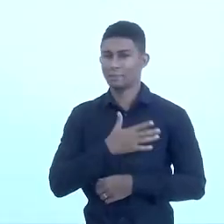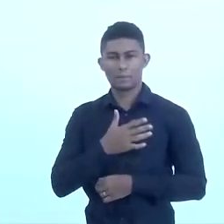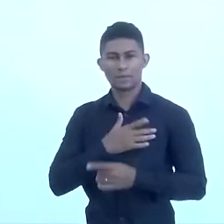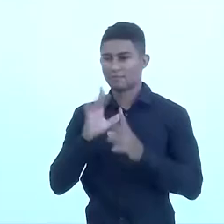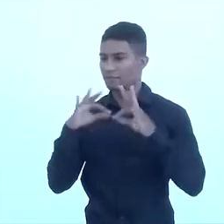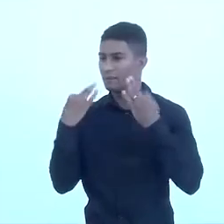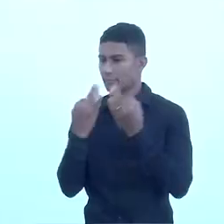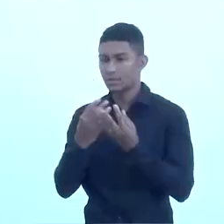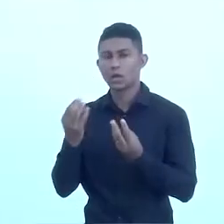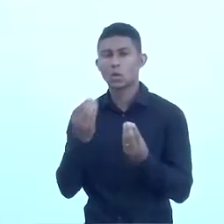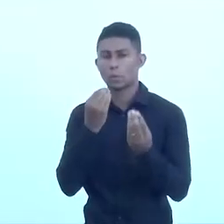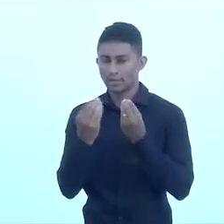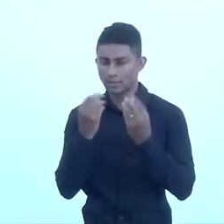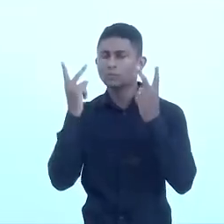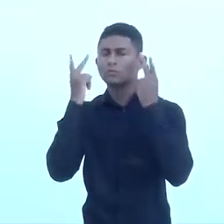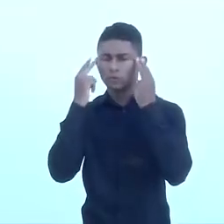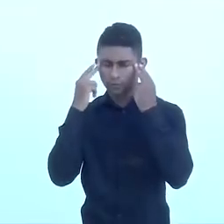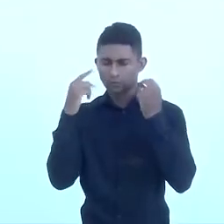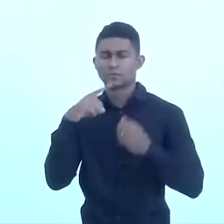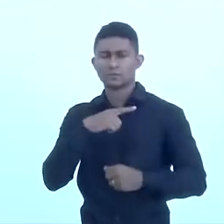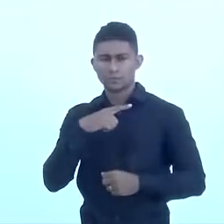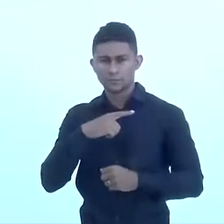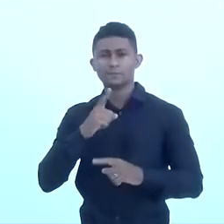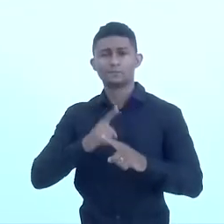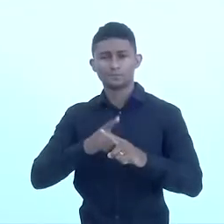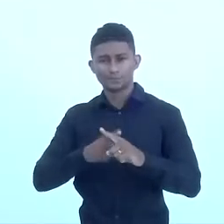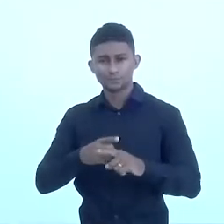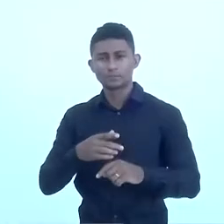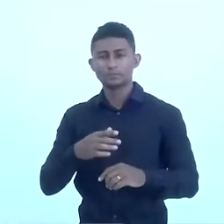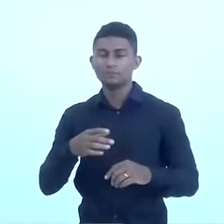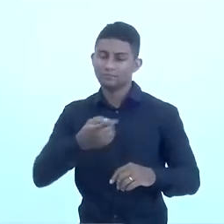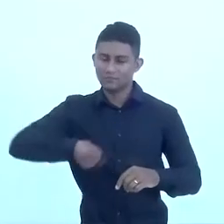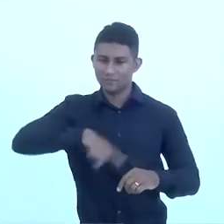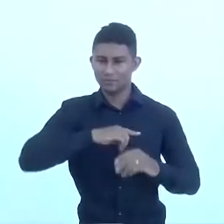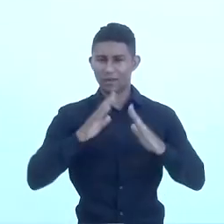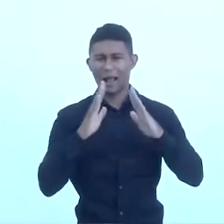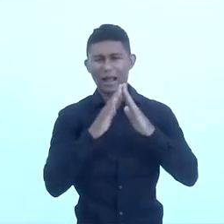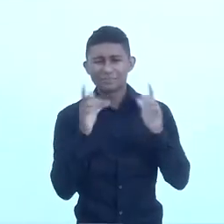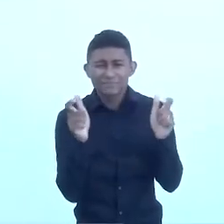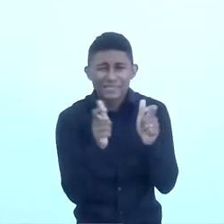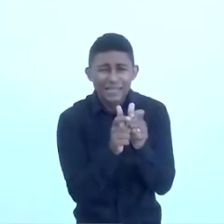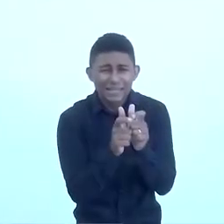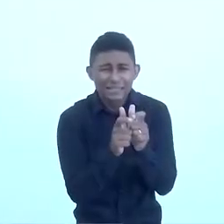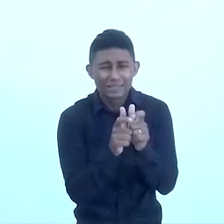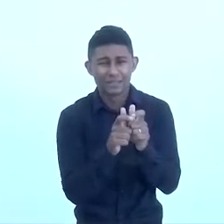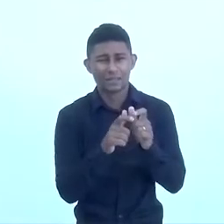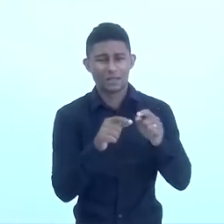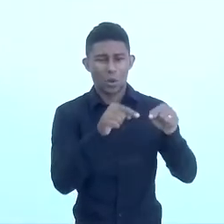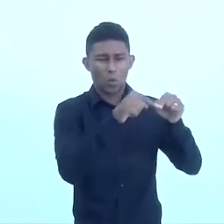minha família. E porque, assim, meu pai... Não, por favor. A gente tinha uma casinha pequenininha,